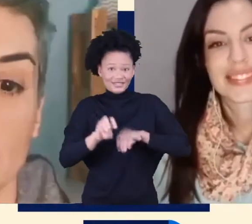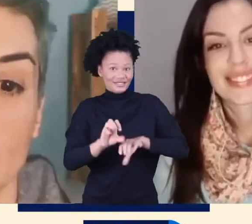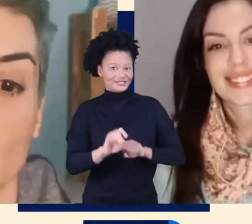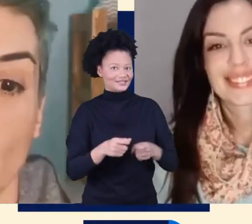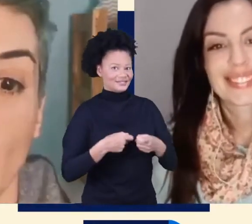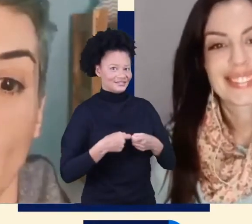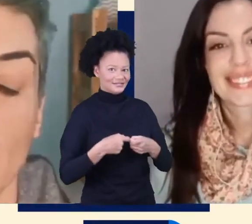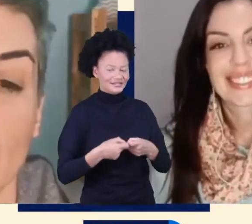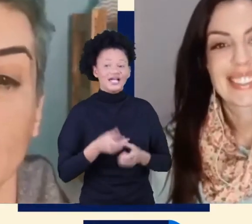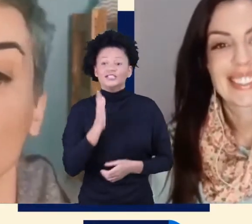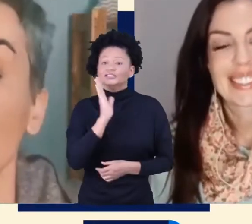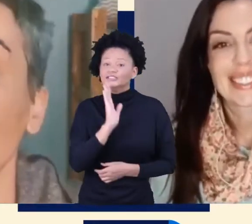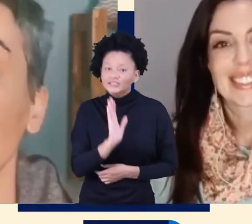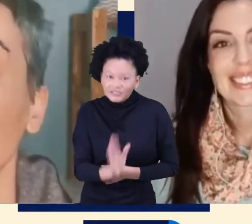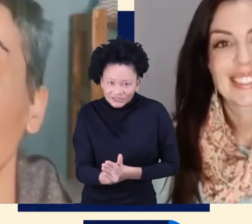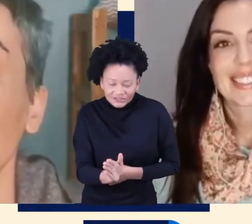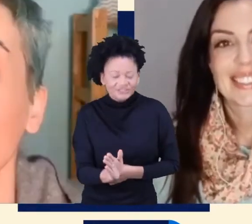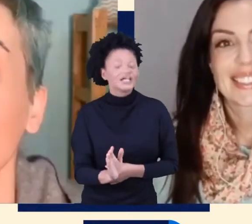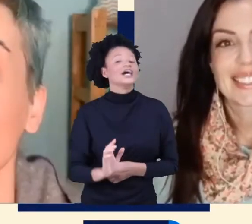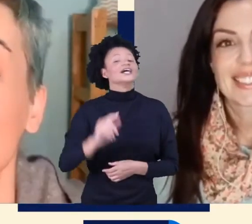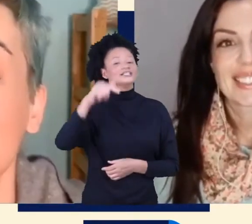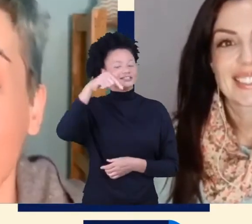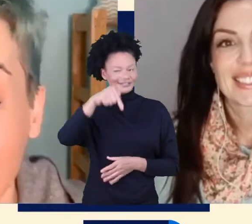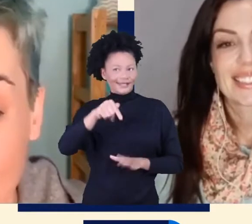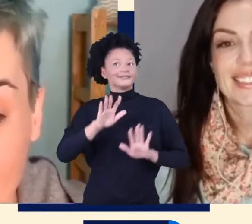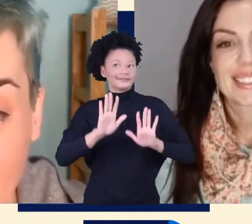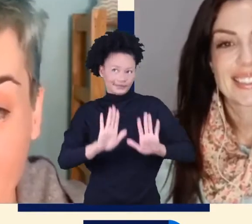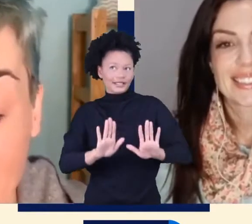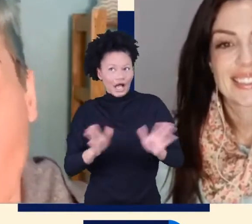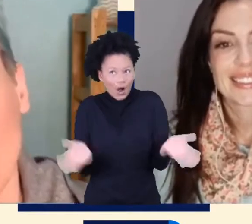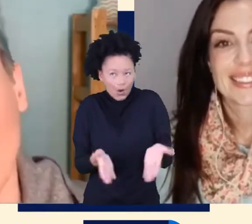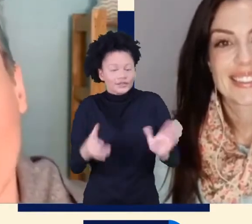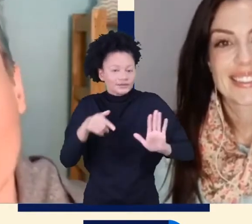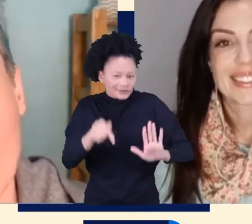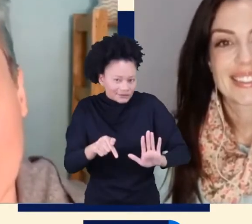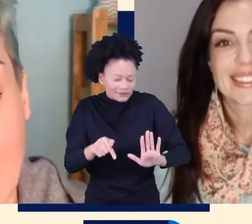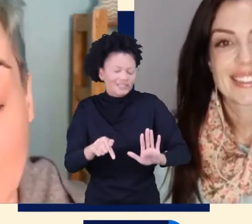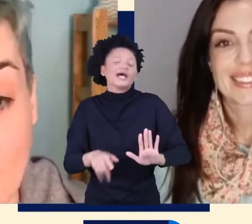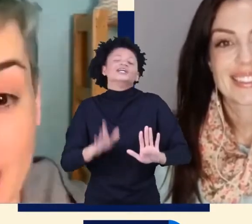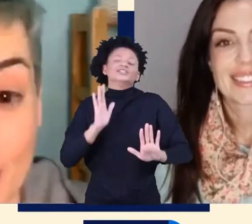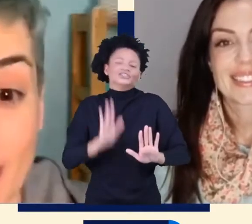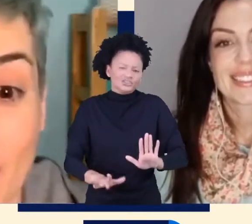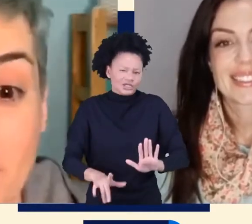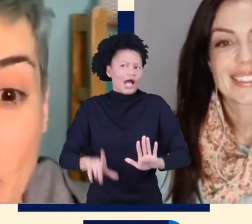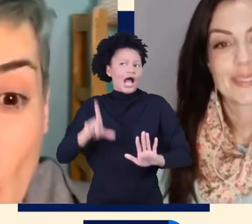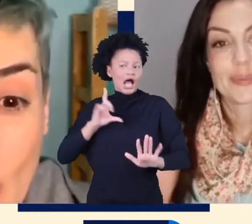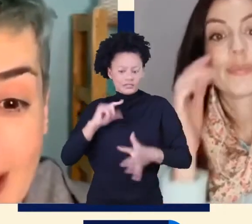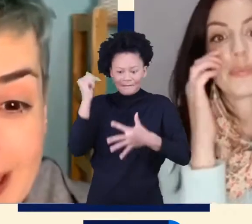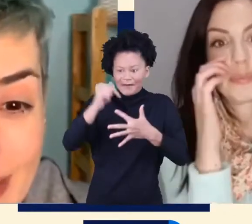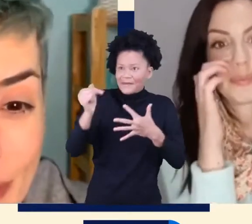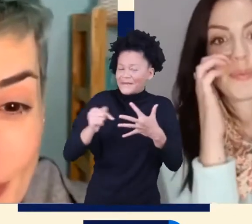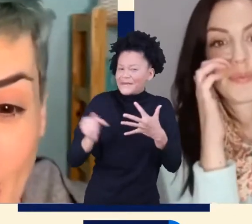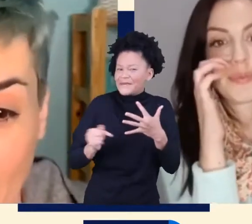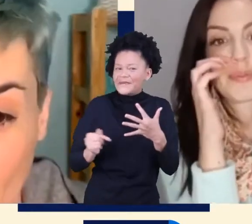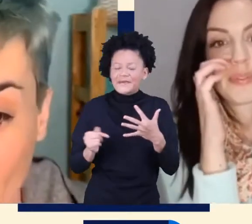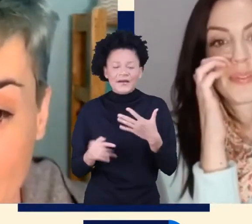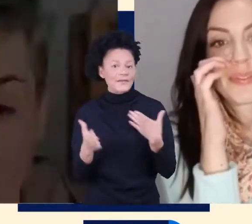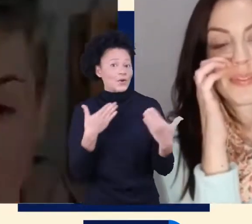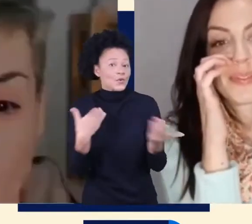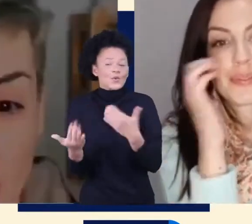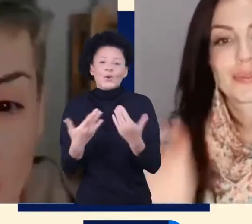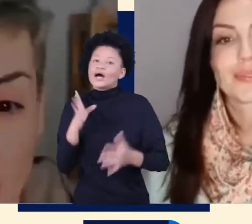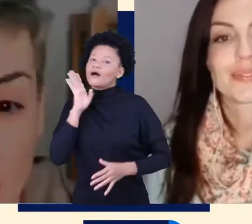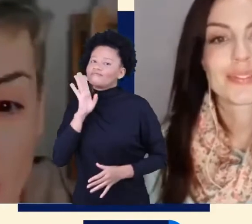educação sexual. Já tem 7 lá, ou melhor, essa é a 7ª, então já teve muita coisa,